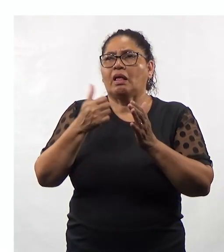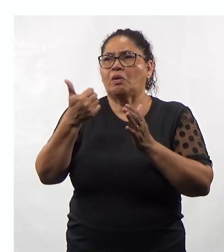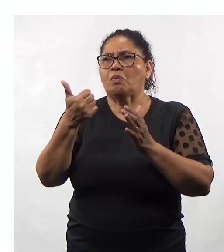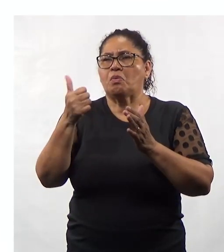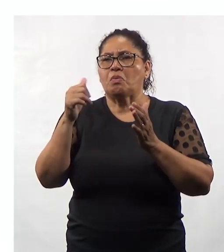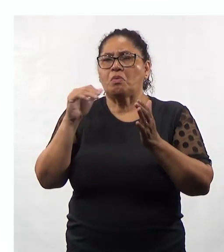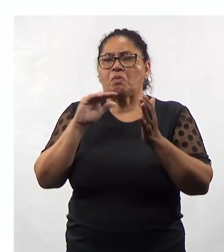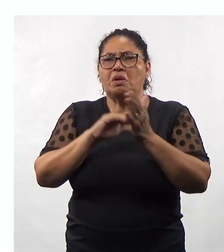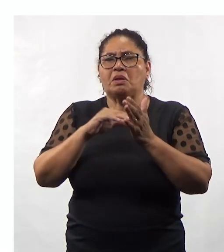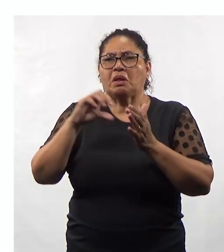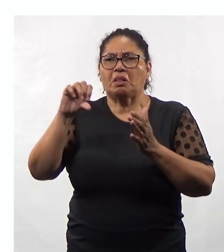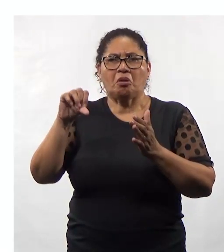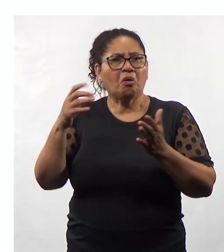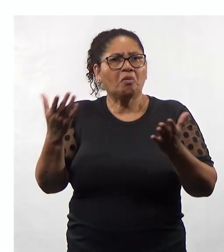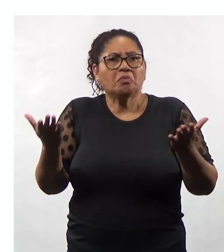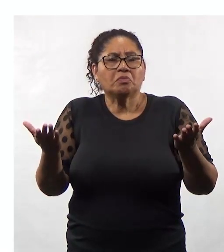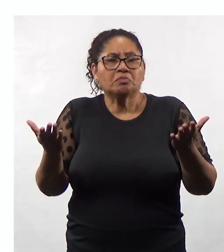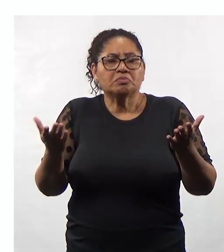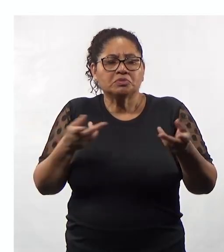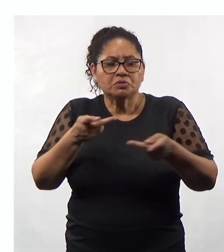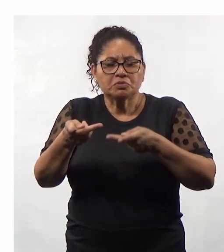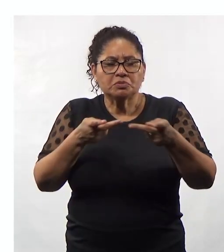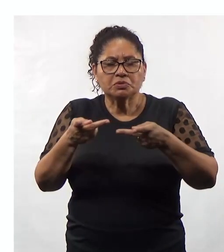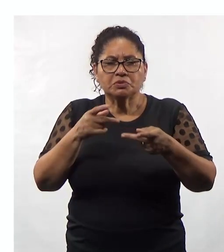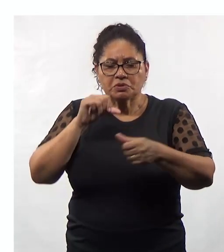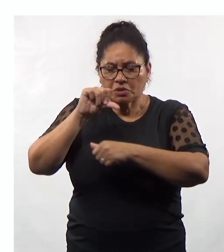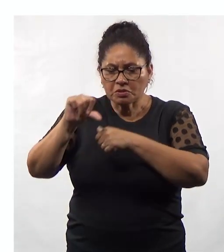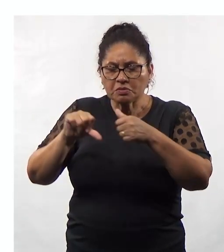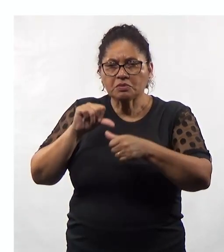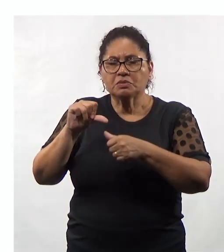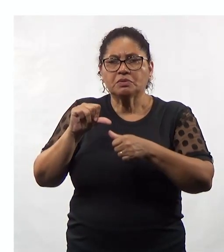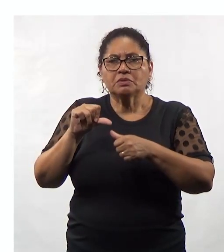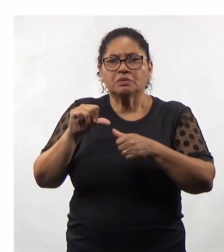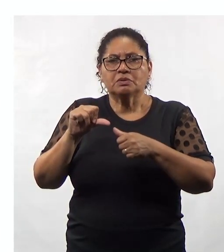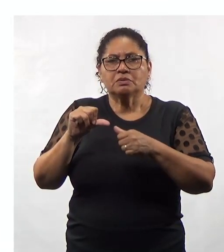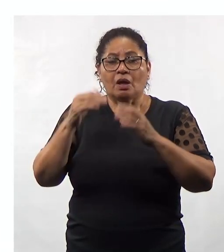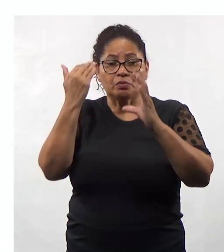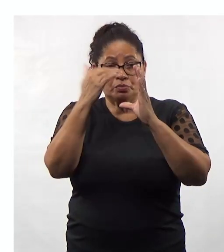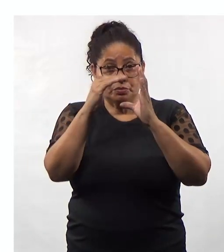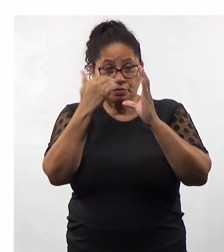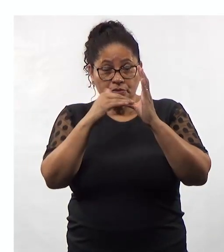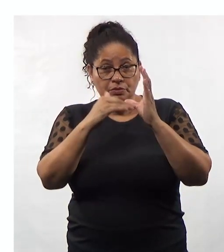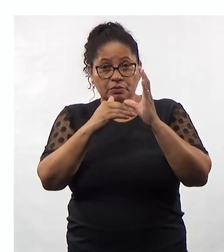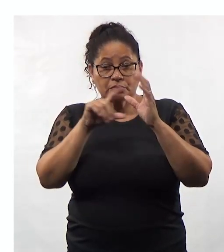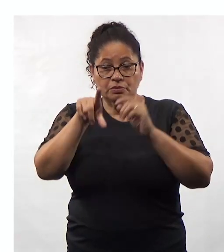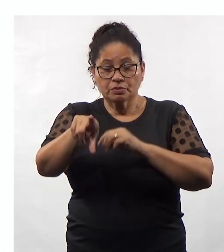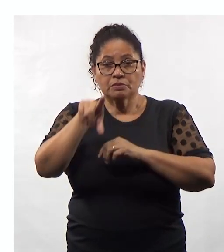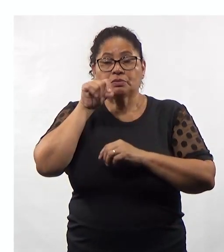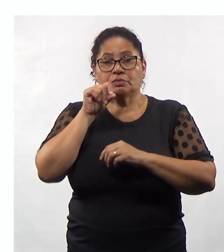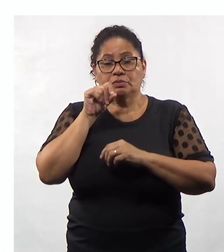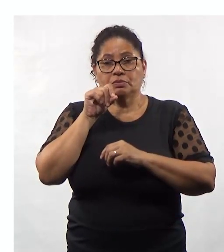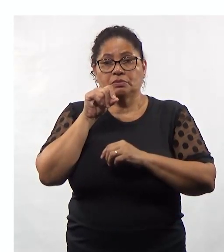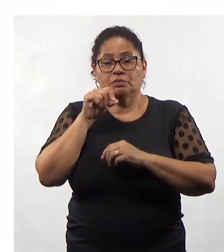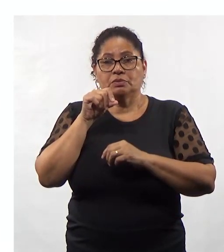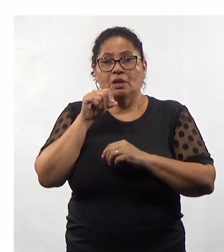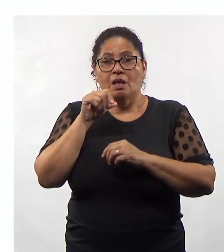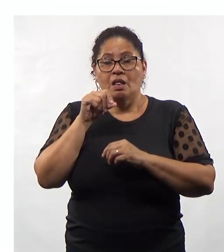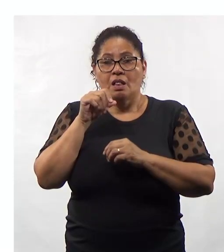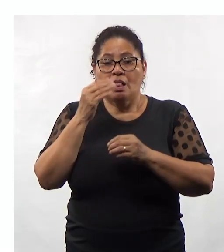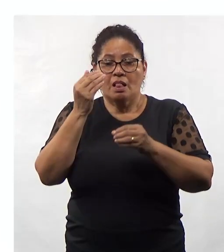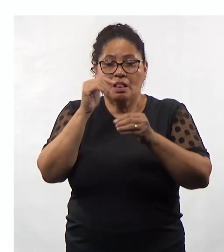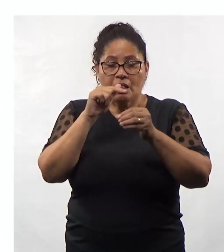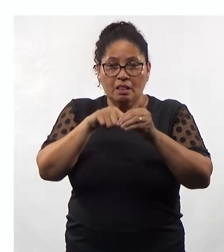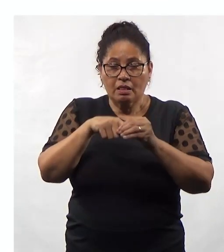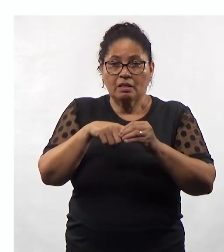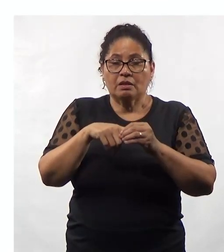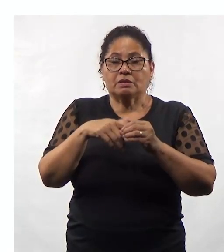utilizar para poder avaliar os projetos, né, que entrarão na seleção. Então, dentro